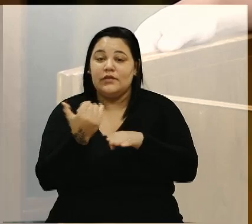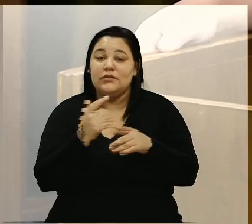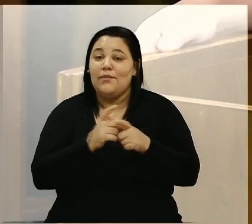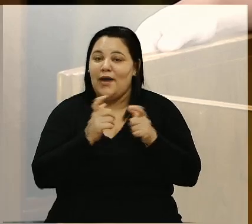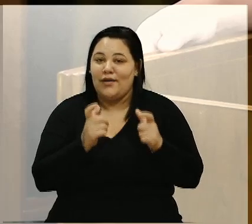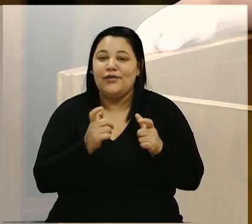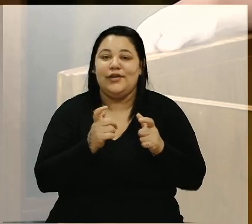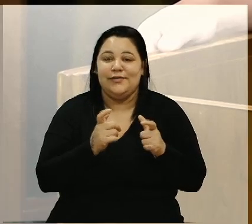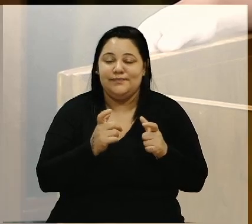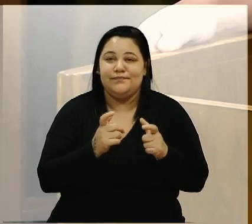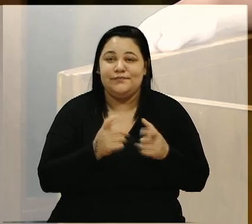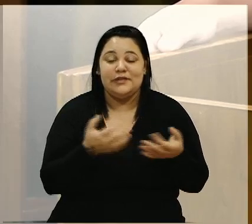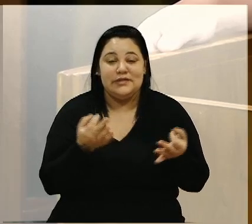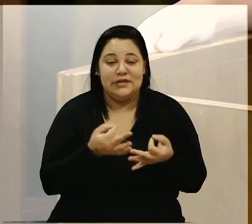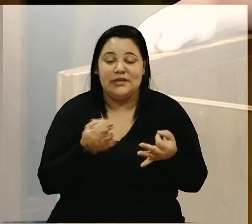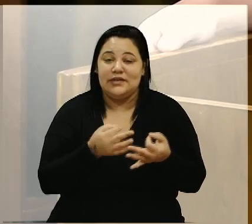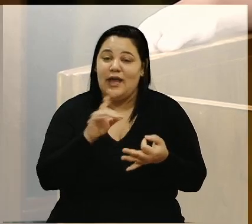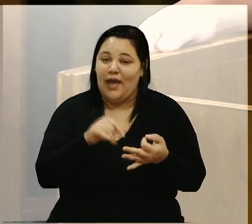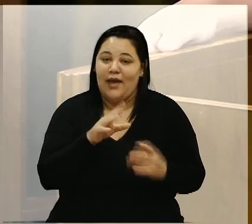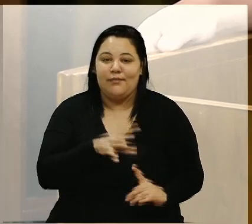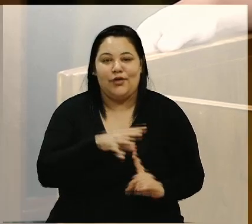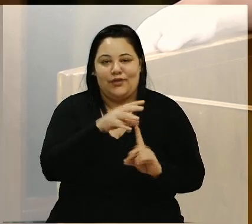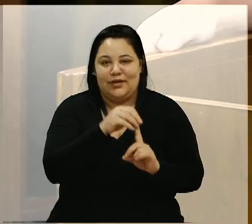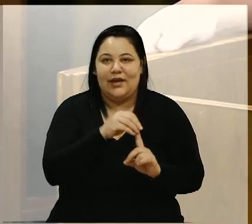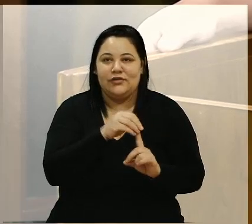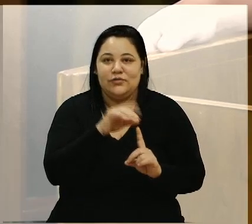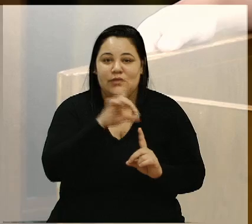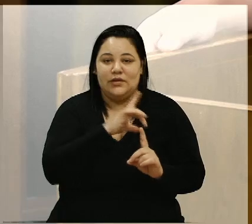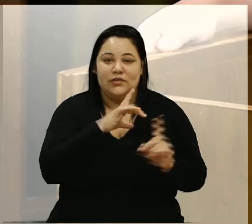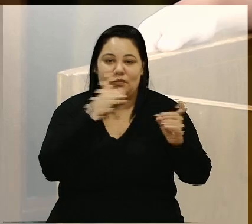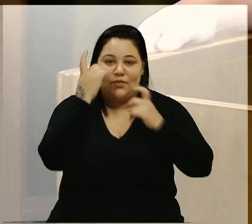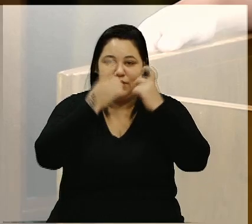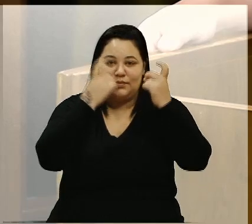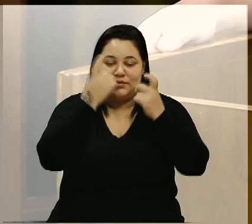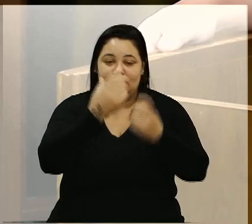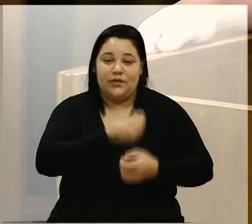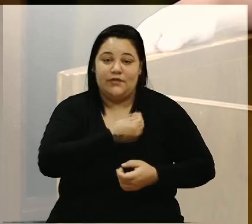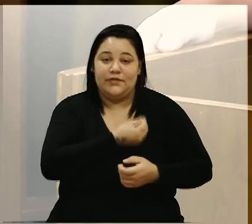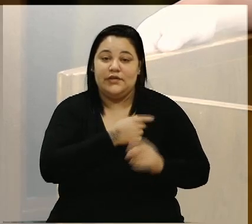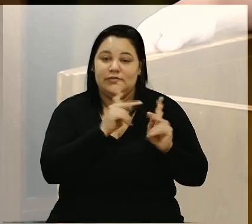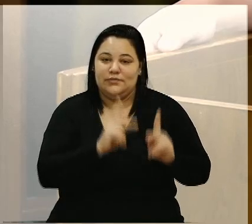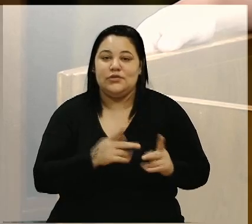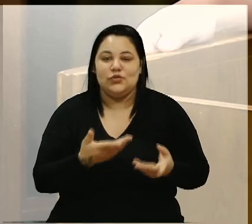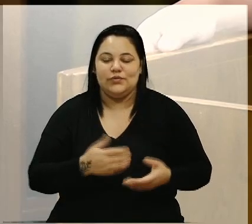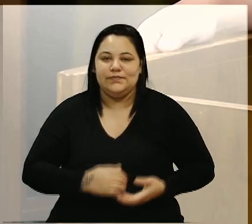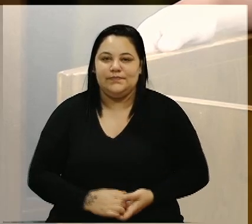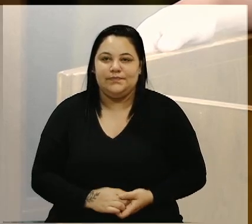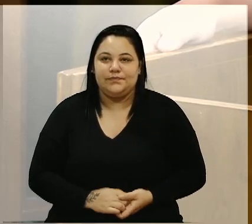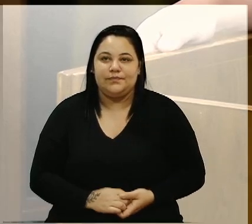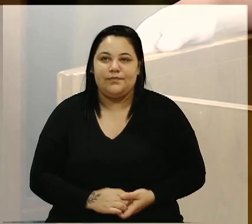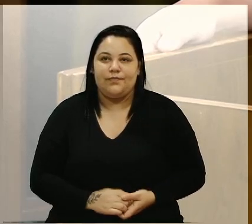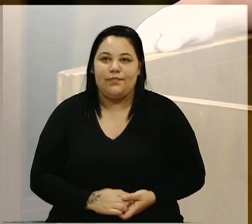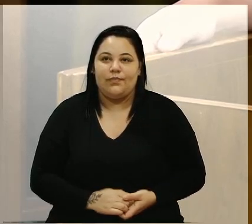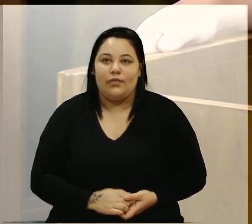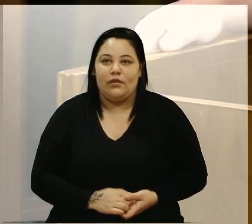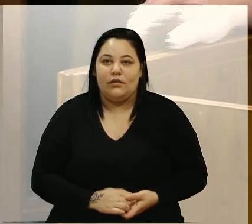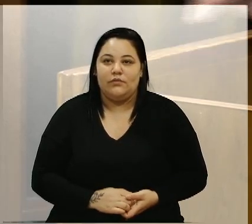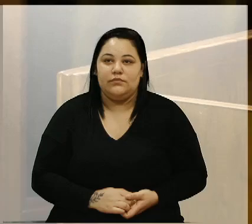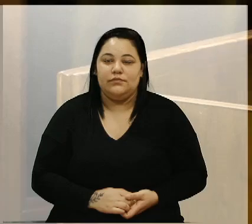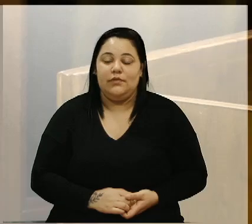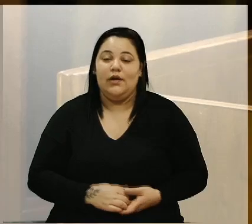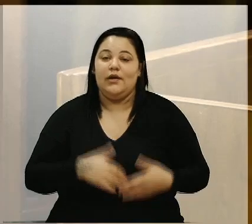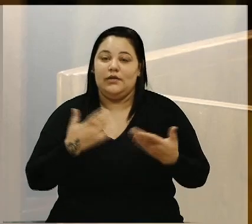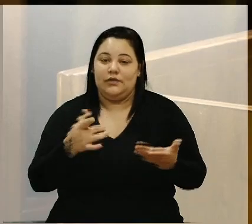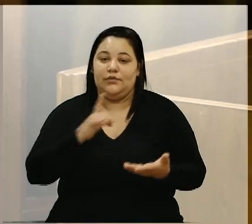com certeza, é para a gente ter uma preocupação com as vidas das pessoas. Então eu tenho